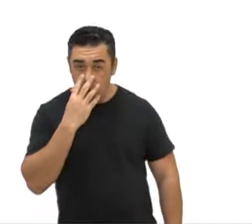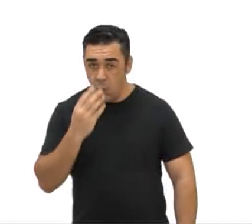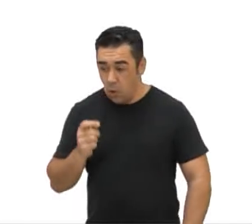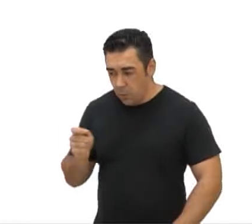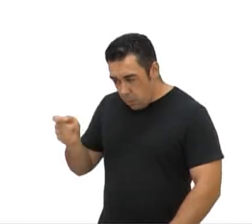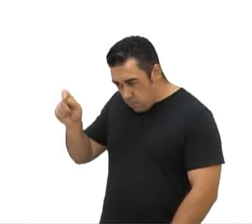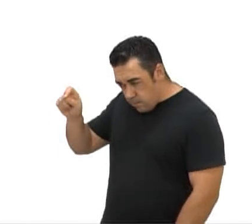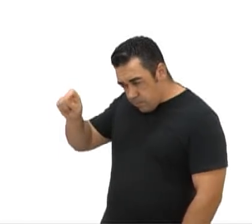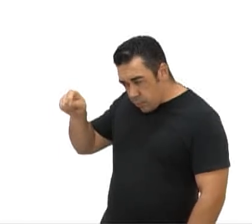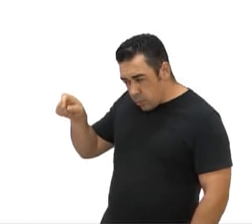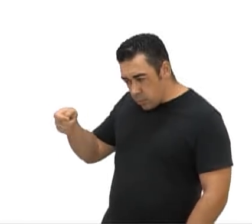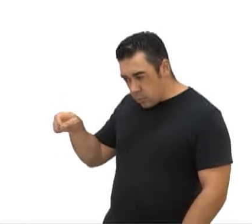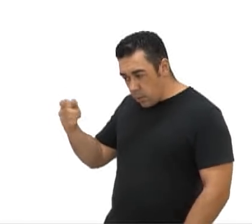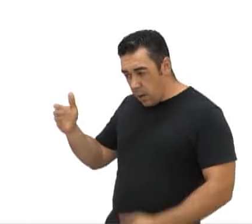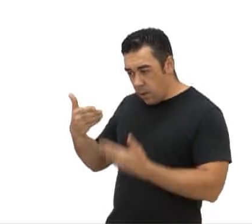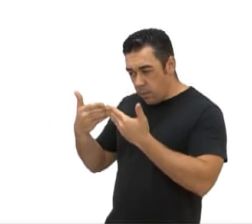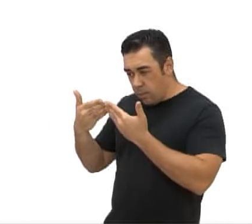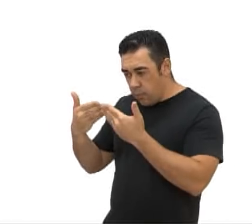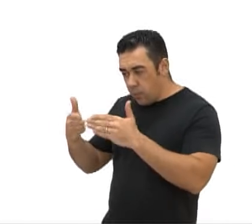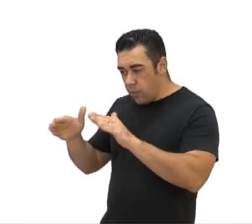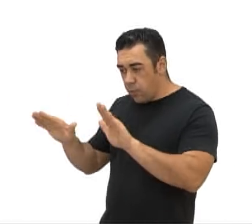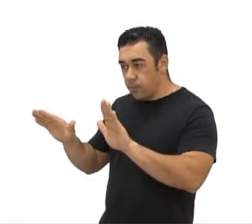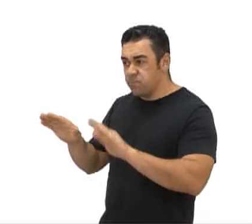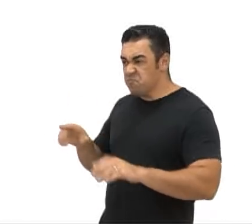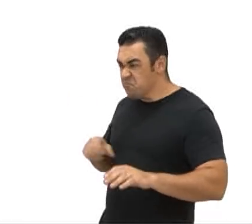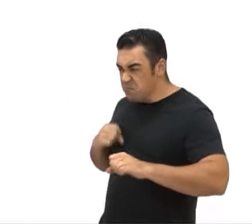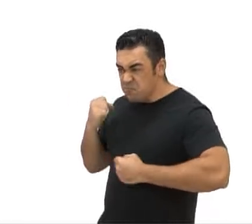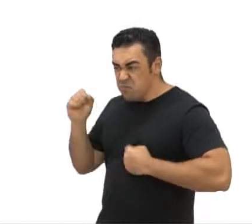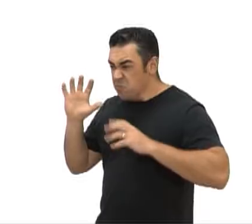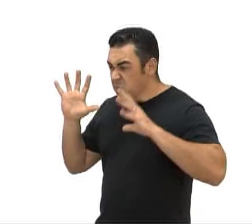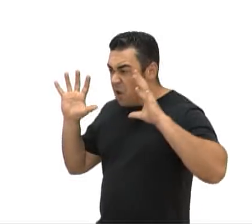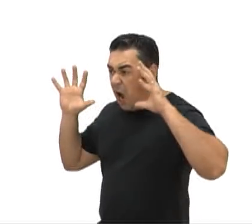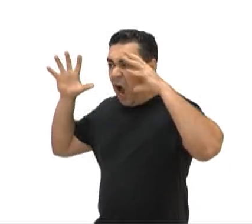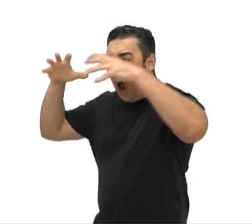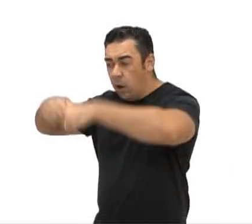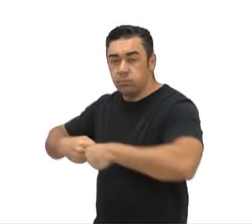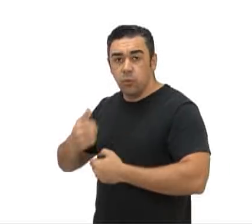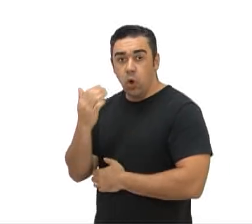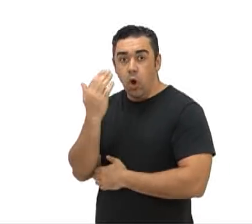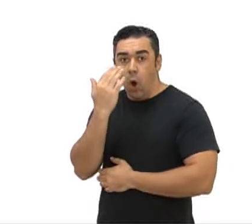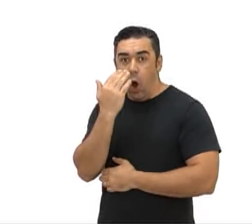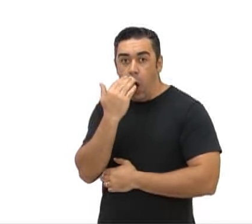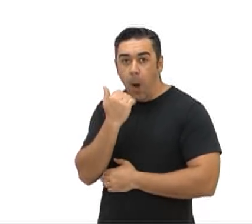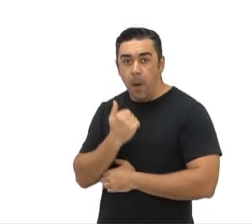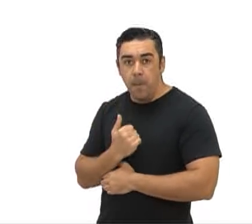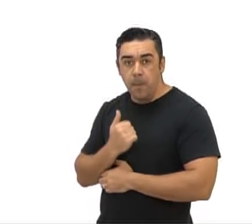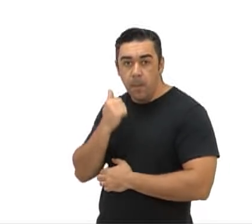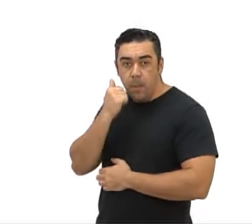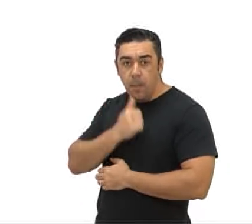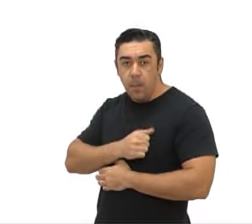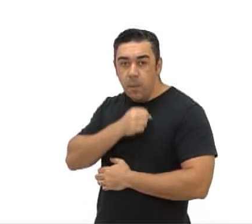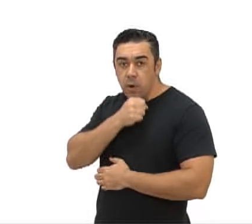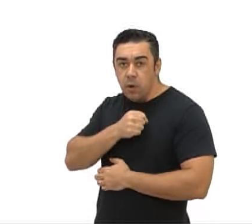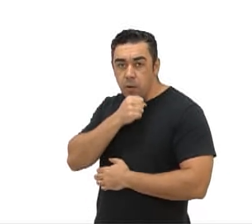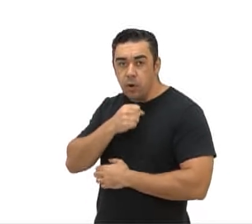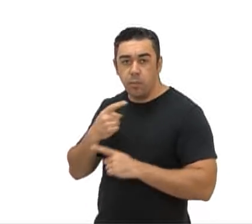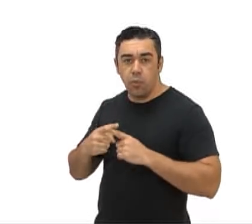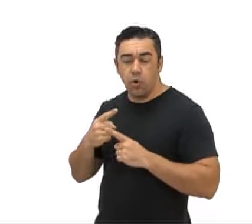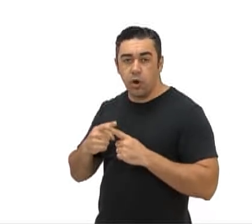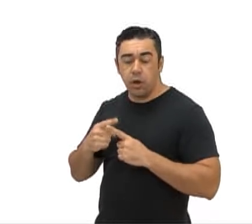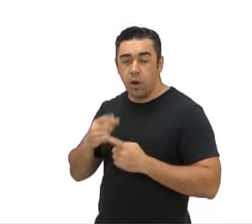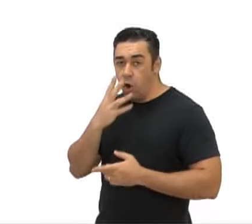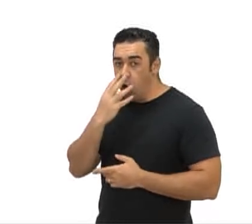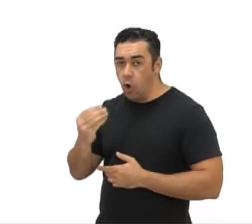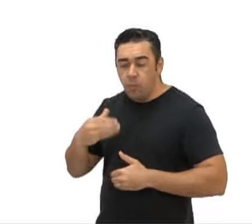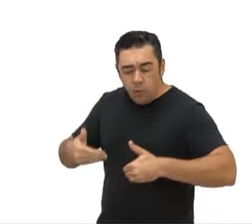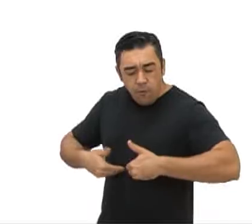e a porta abriu-se. Ele atirou-se à velhinha e comeu-a em menos de nada, porque há 3 dias que não